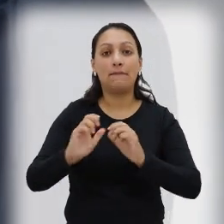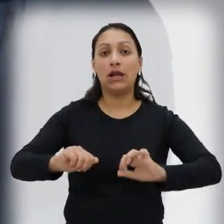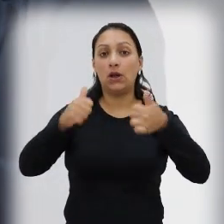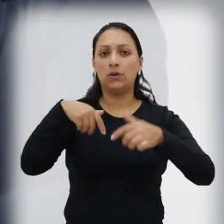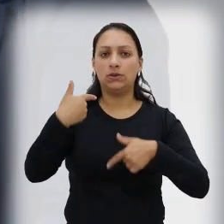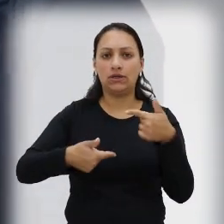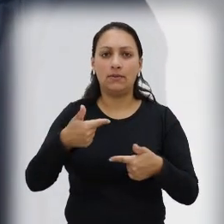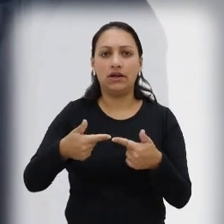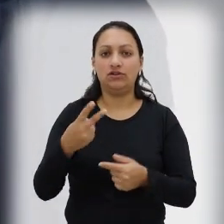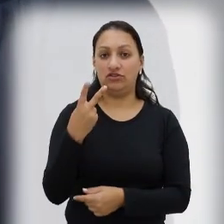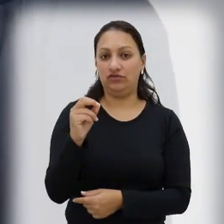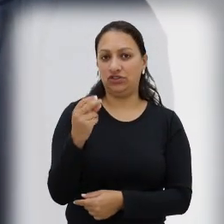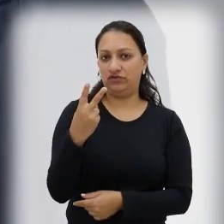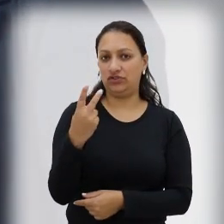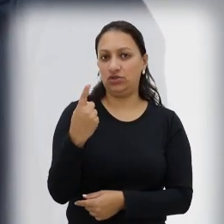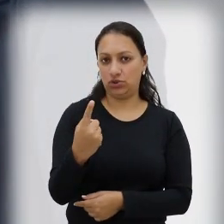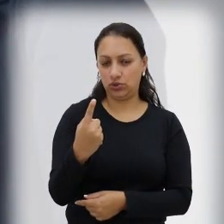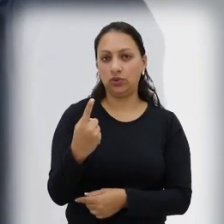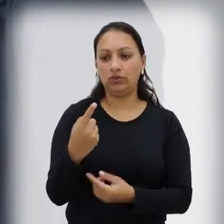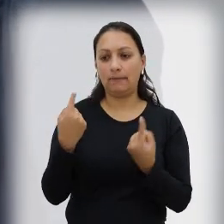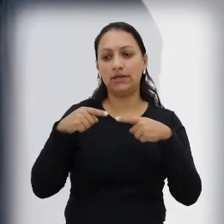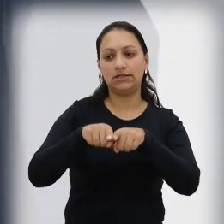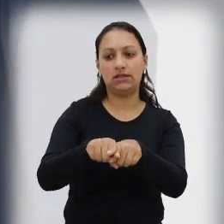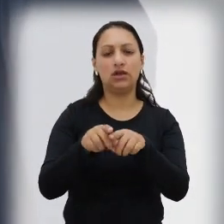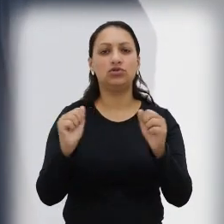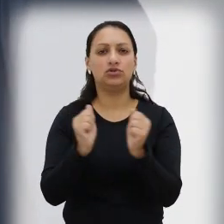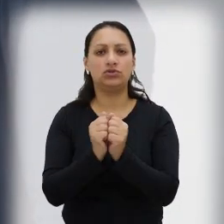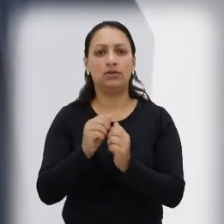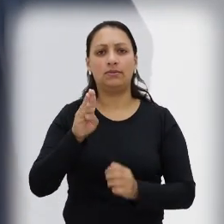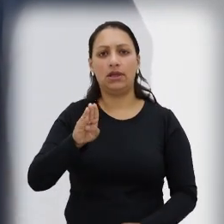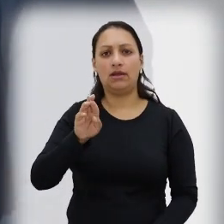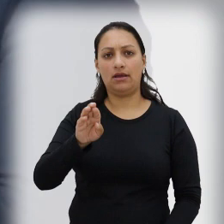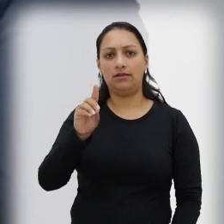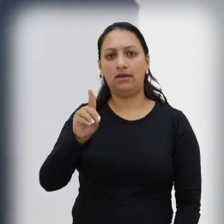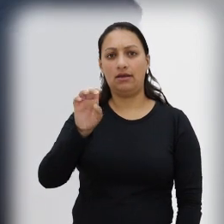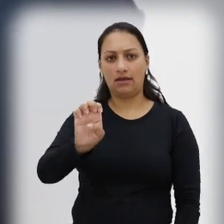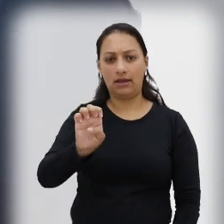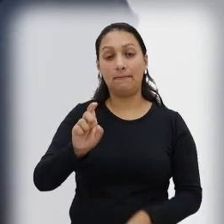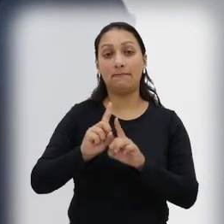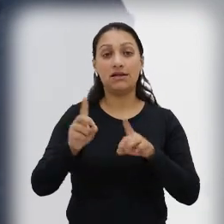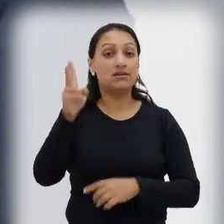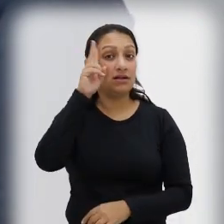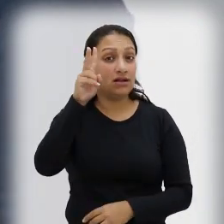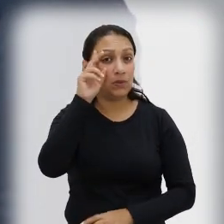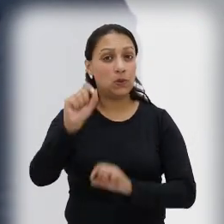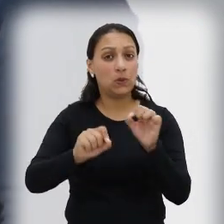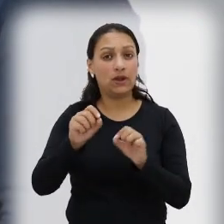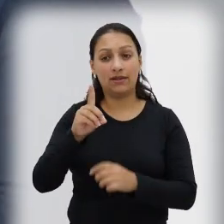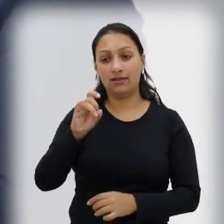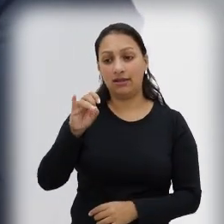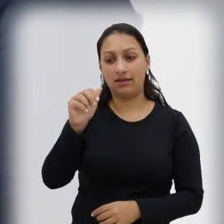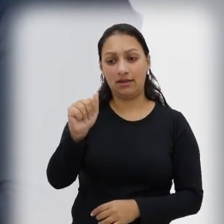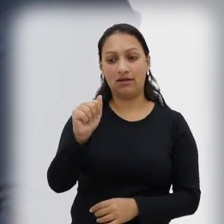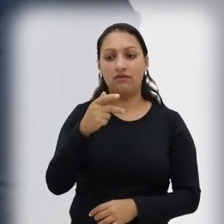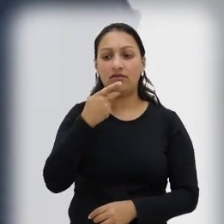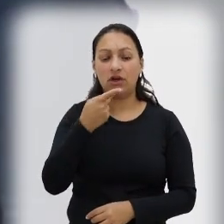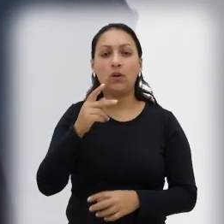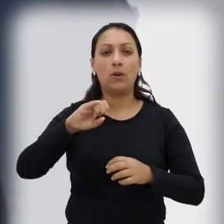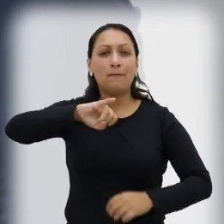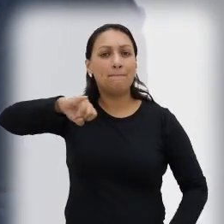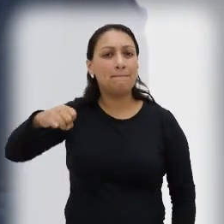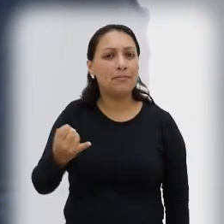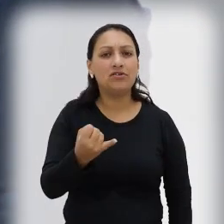desde 2021, parceria célebre aí com o BRDE, mas lembrem disso que a Daia falou, aproveitar,